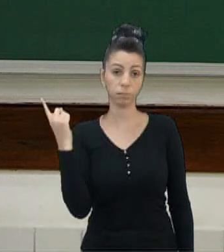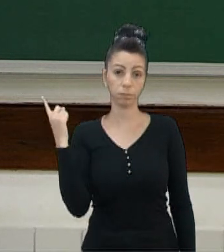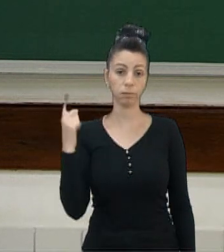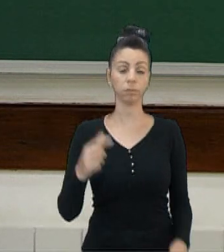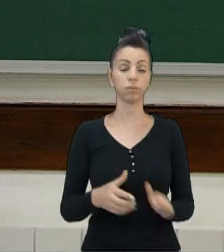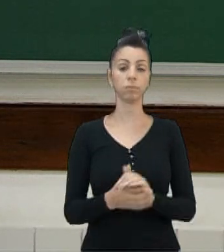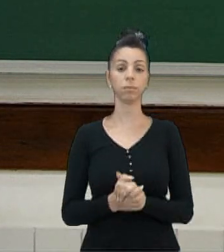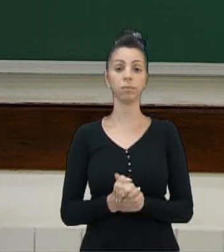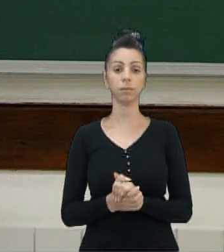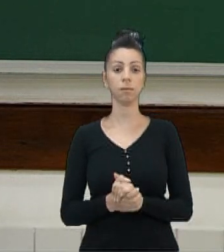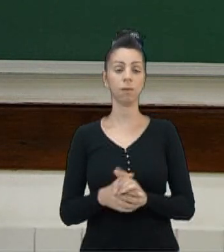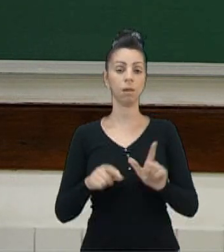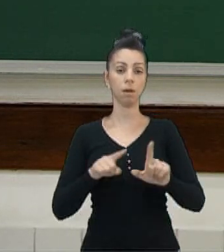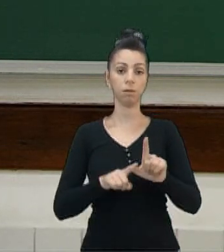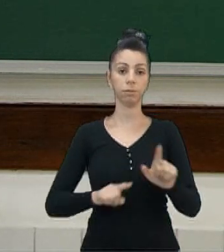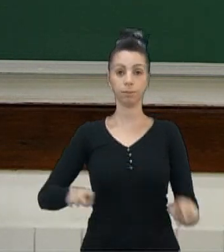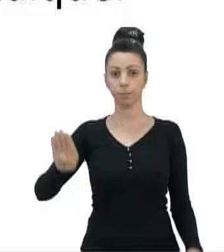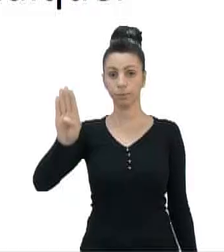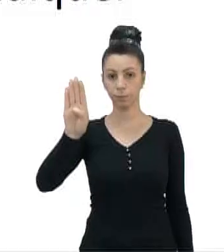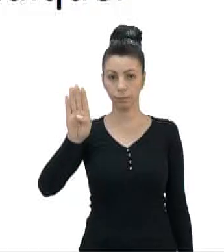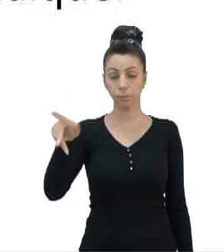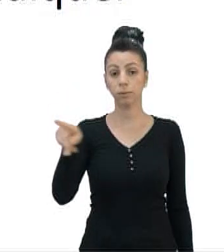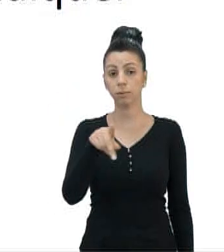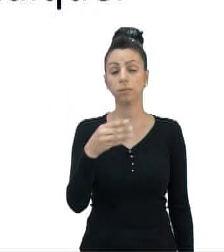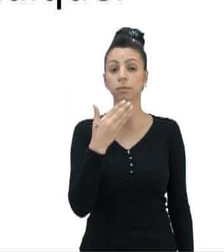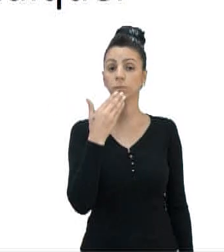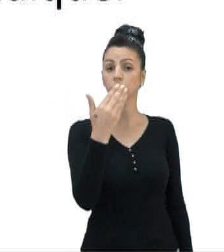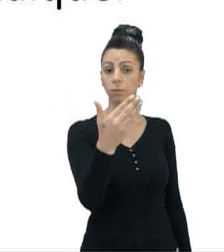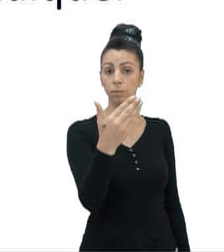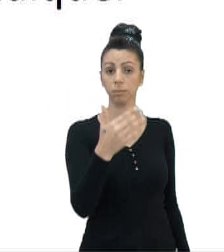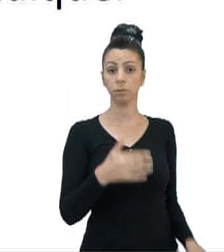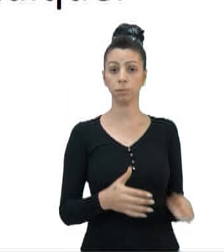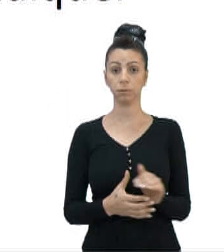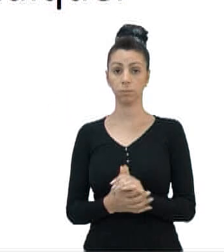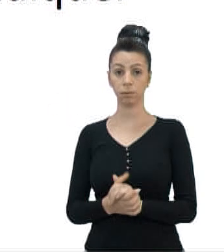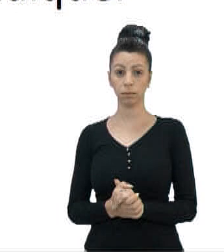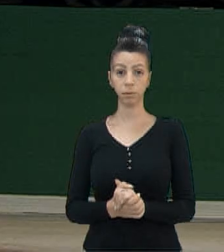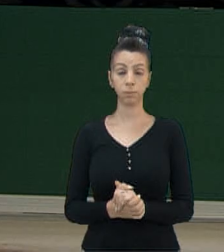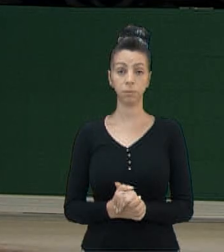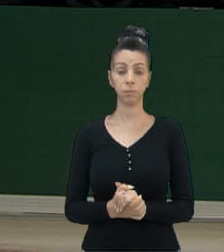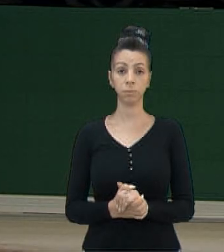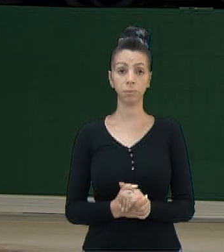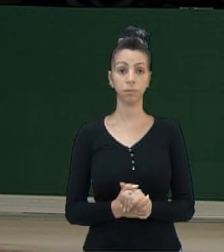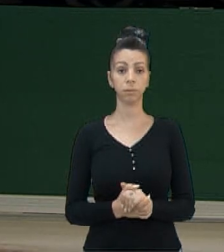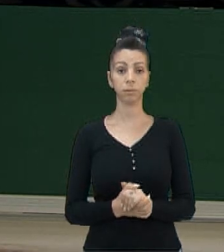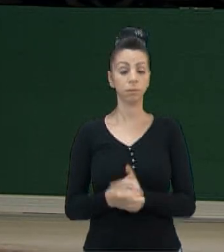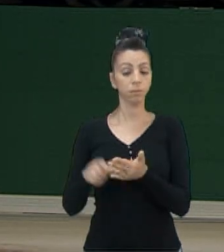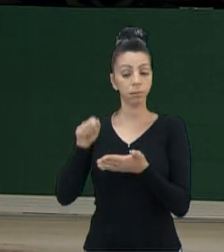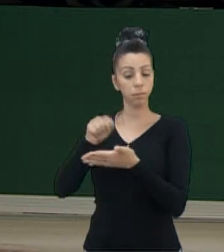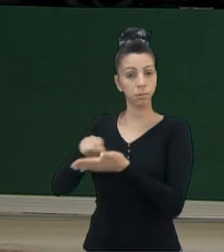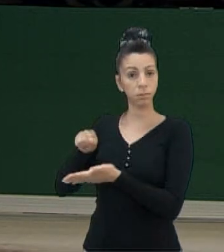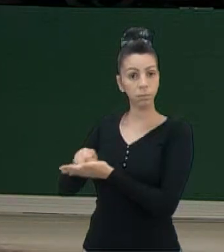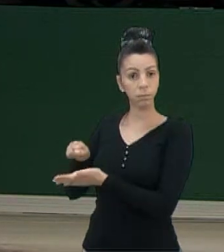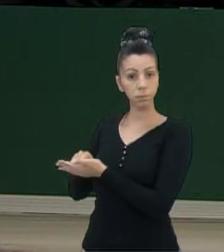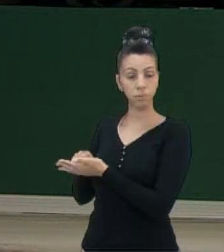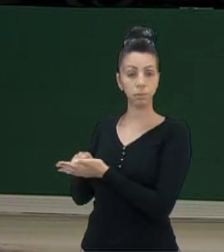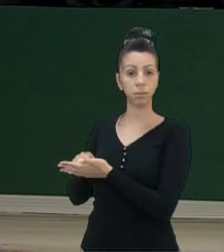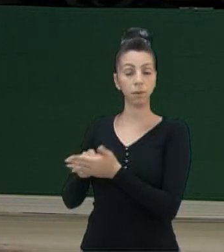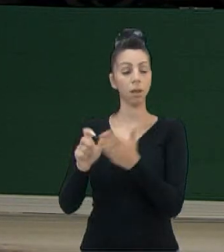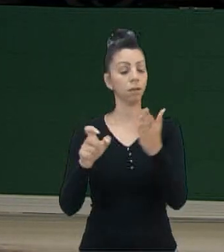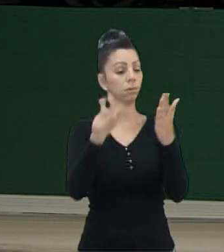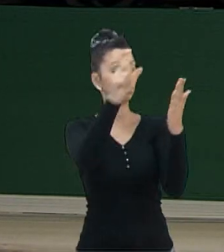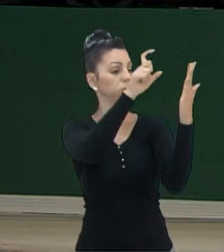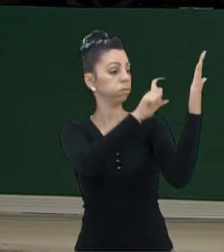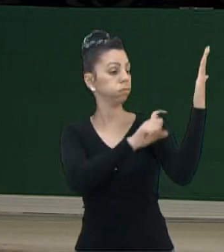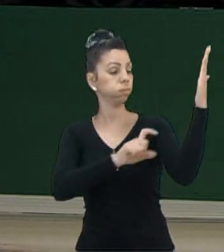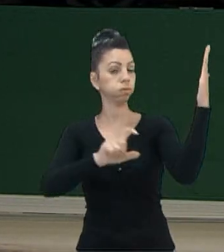na letra B, o que a professora pediu? A ideia da grafia. Então, você tem o pichado dentro